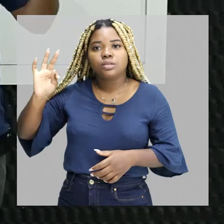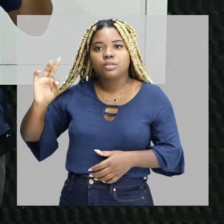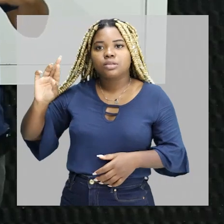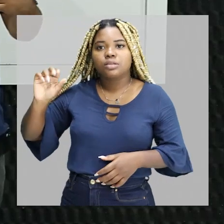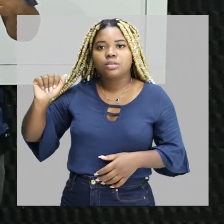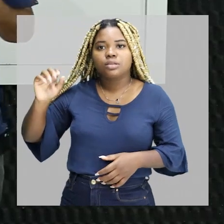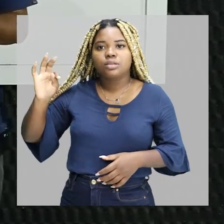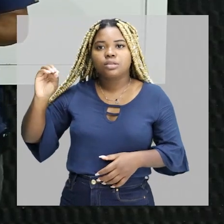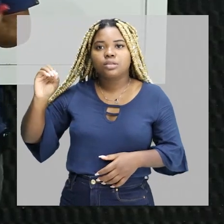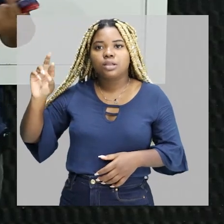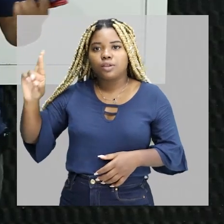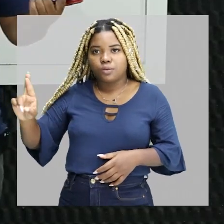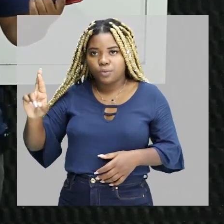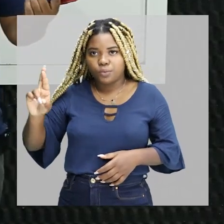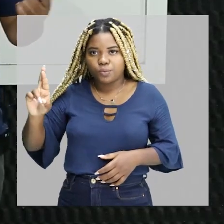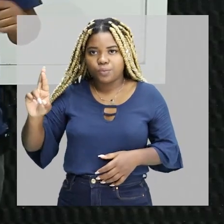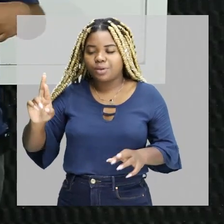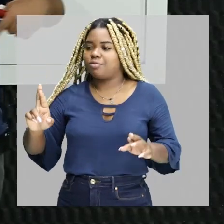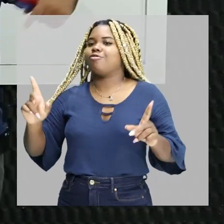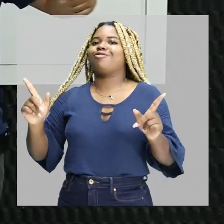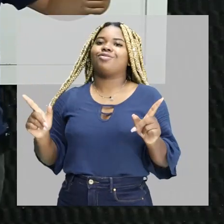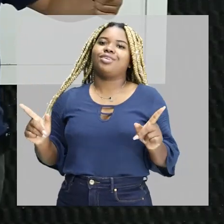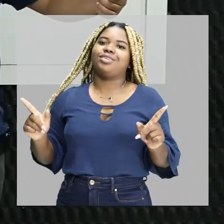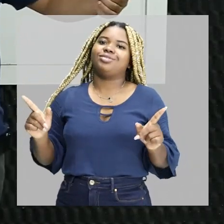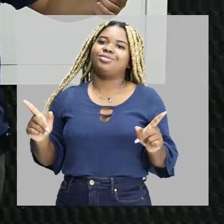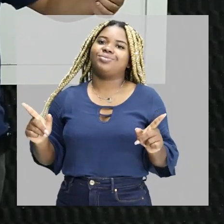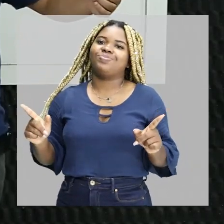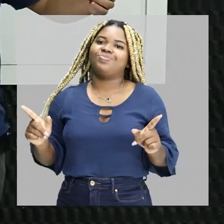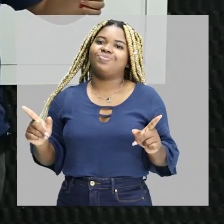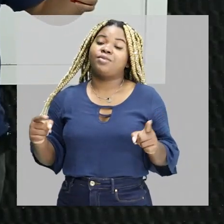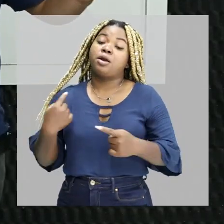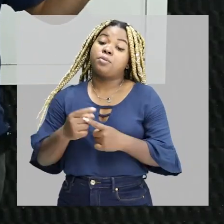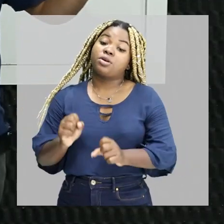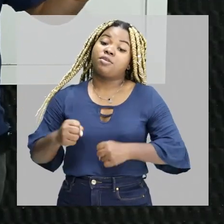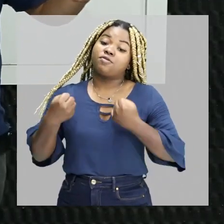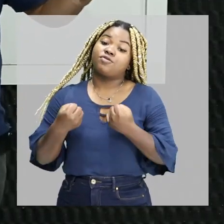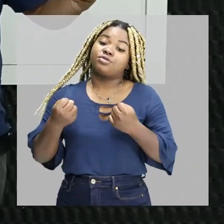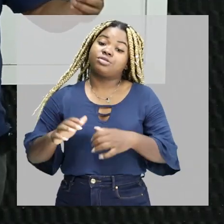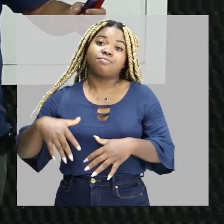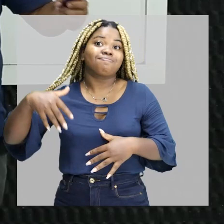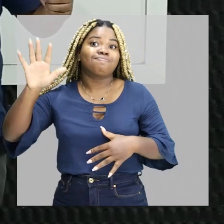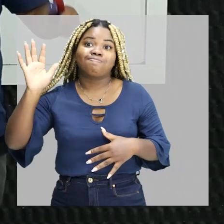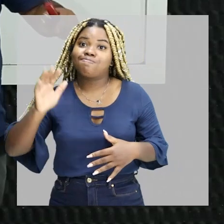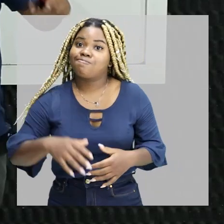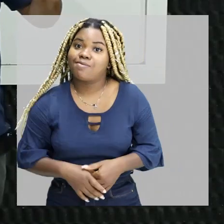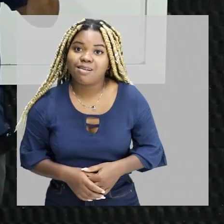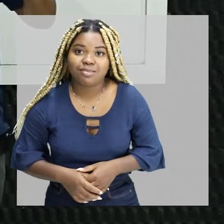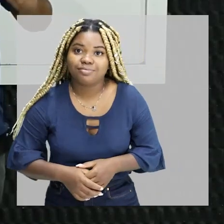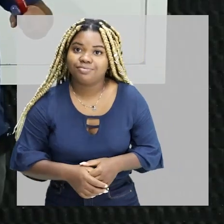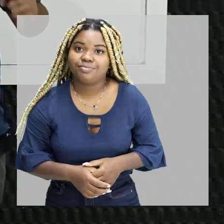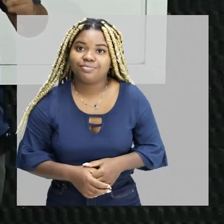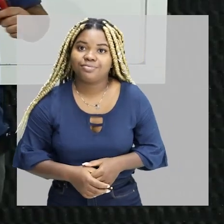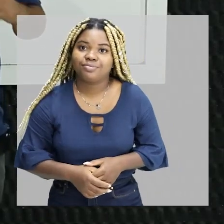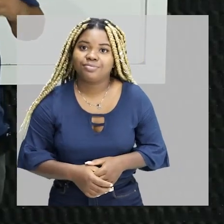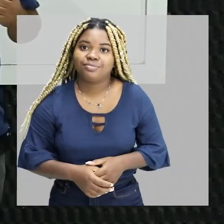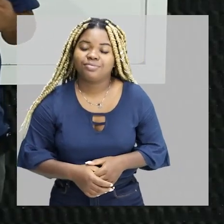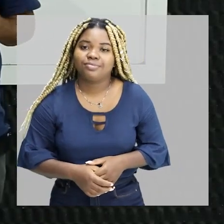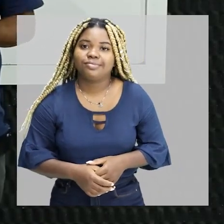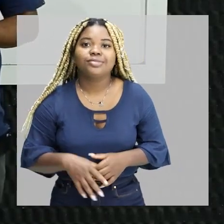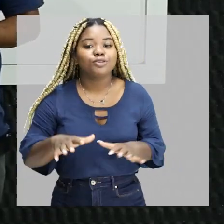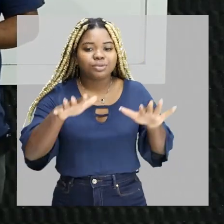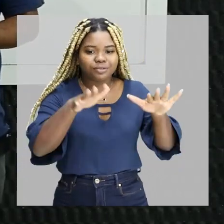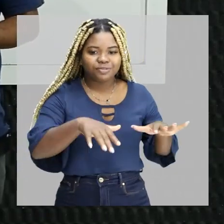distribuição de força maior, né? Uma quantidade de distribuição de força maior, certo? Fazendo com que os pontos eles